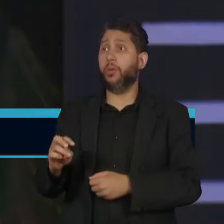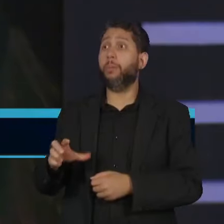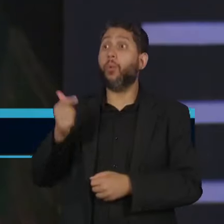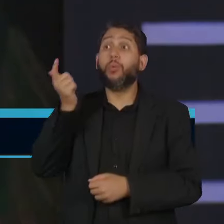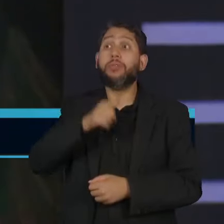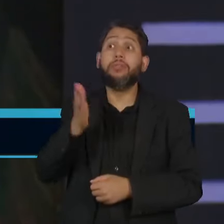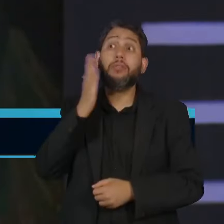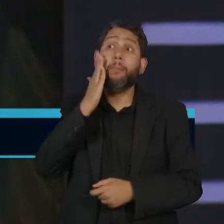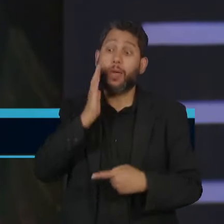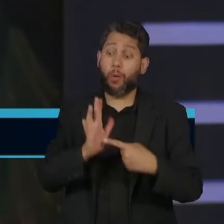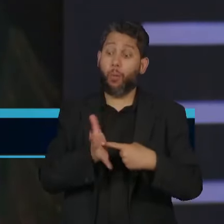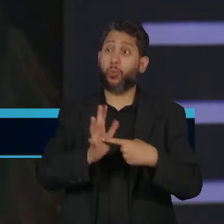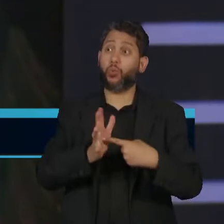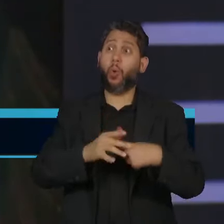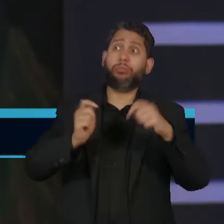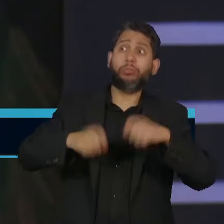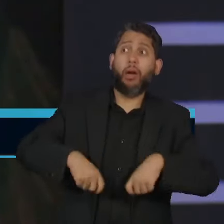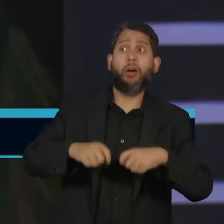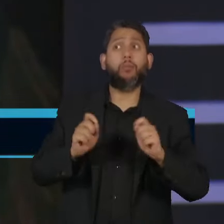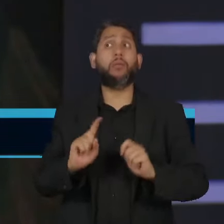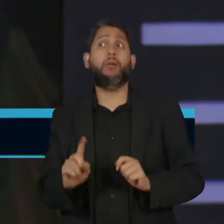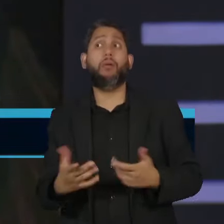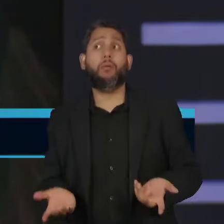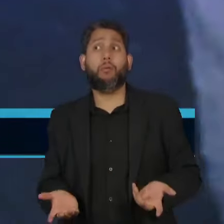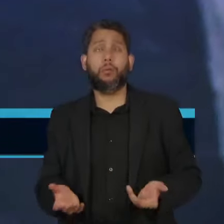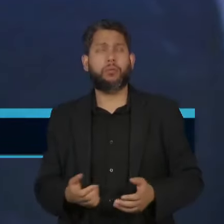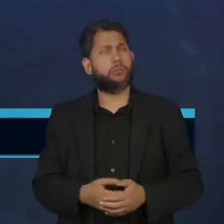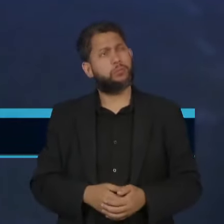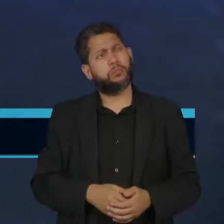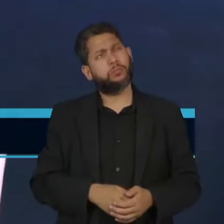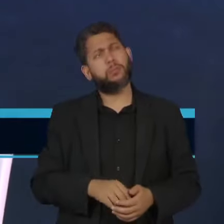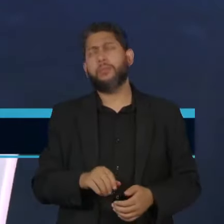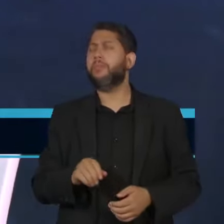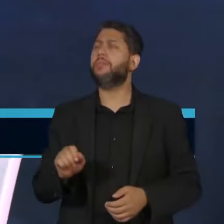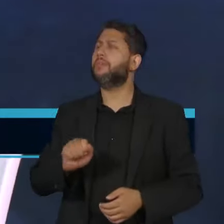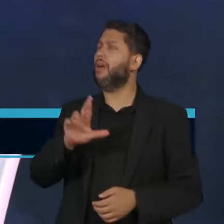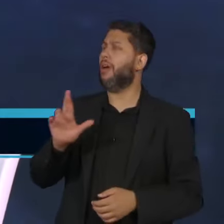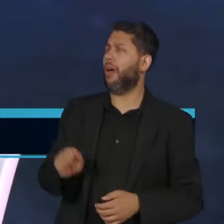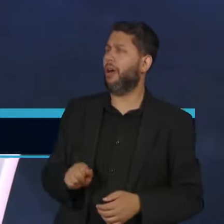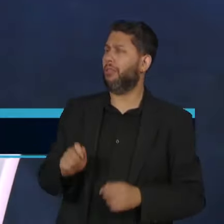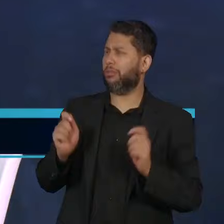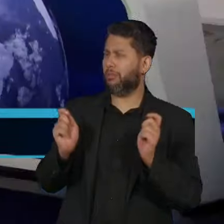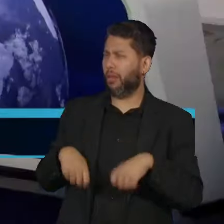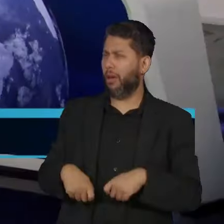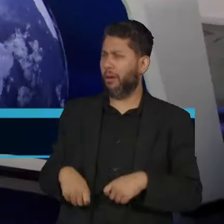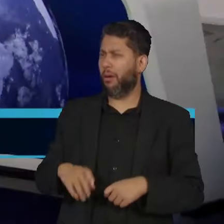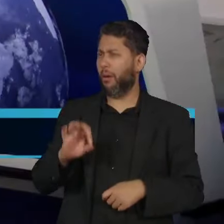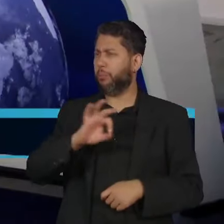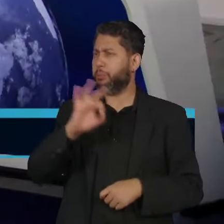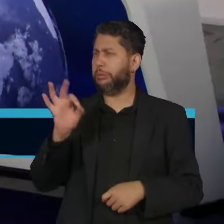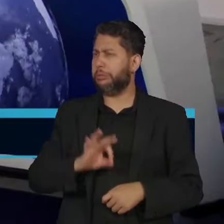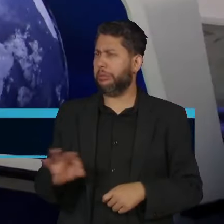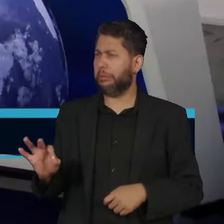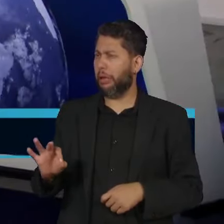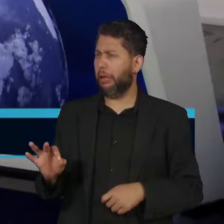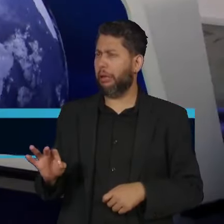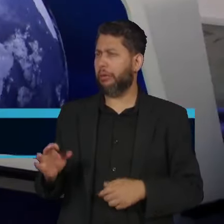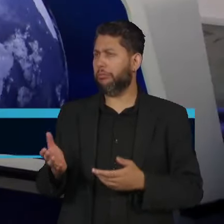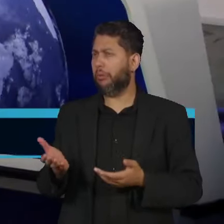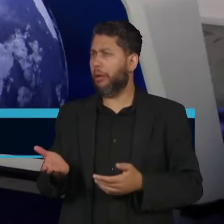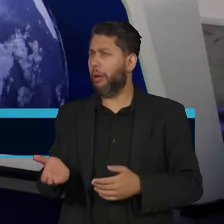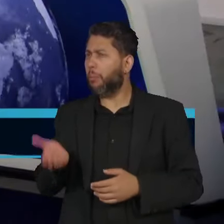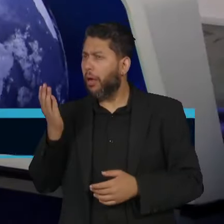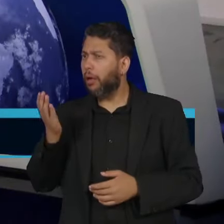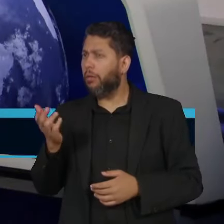saber se os motores estão conseguindo se adaptar a isso. E será, Sakamoto, que vão conseguir chegar a um percentual menor do que